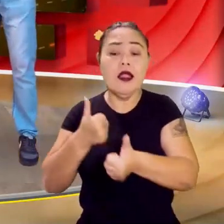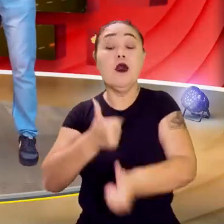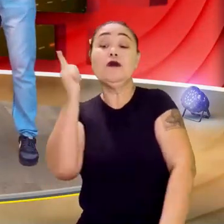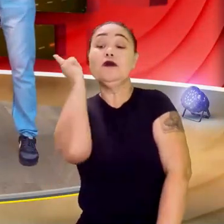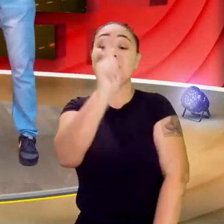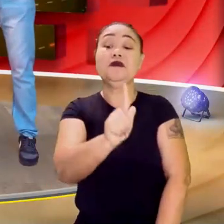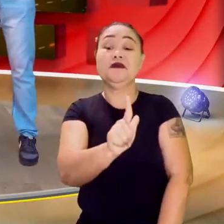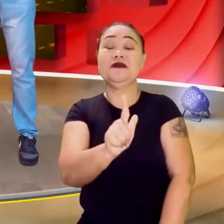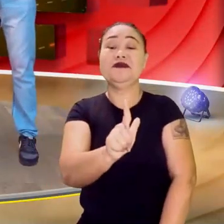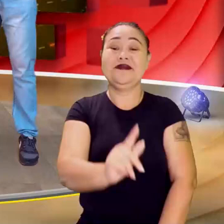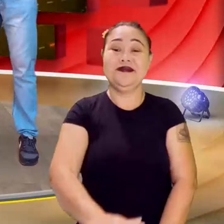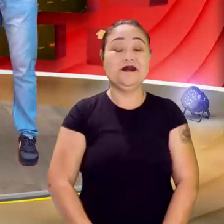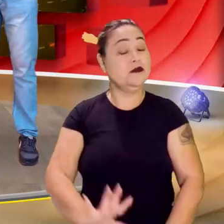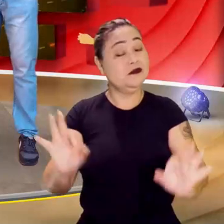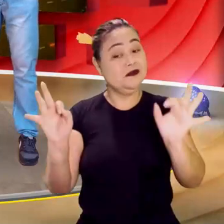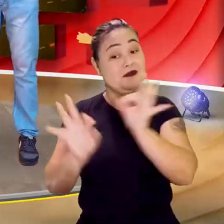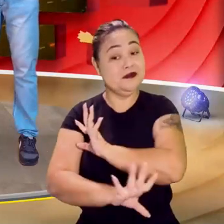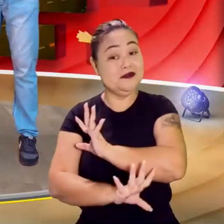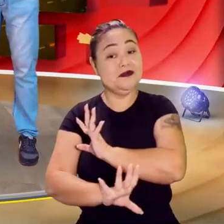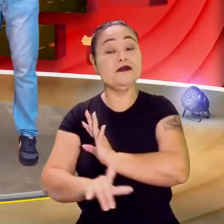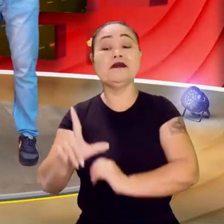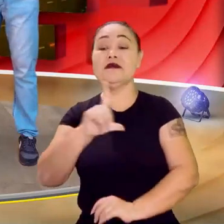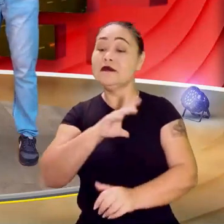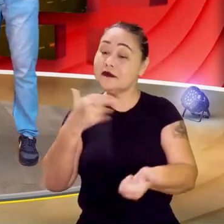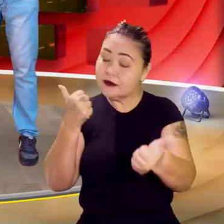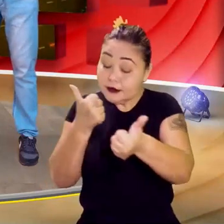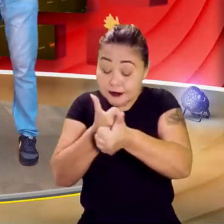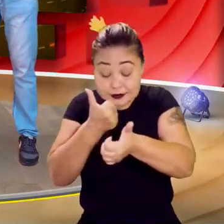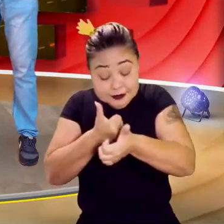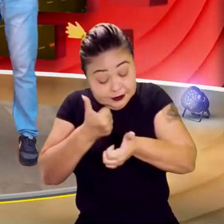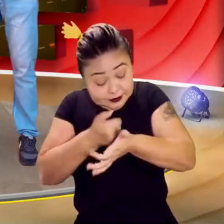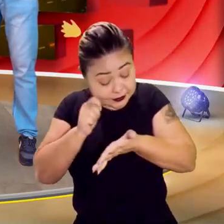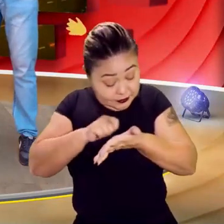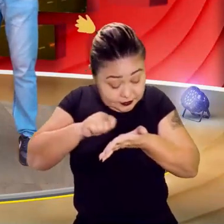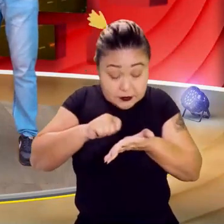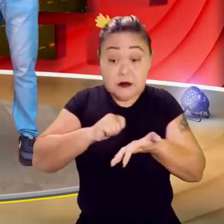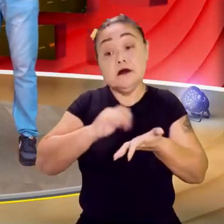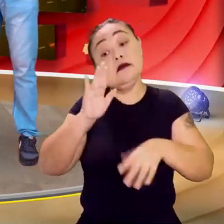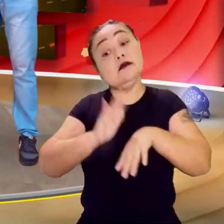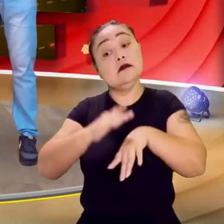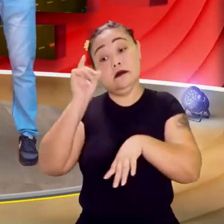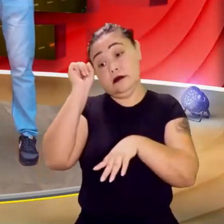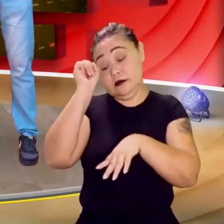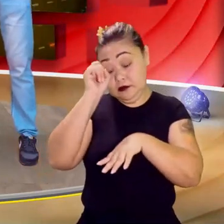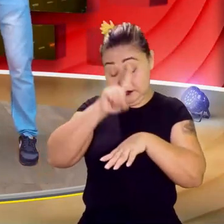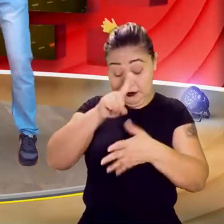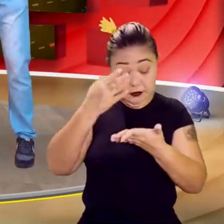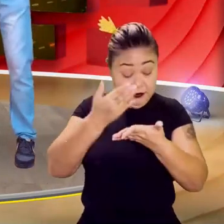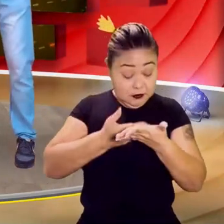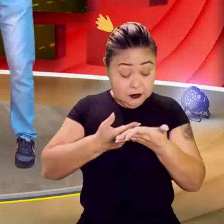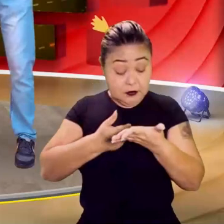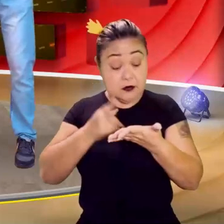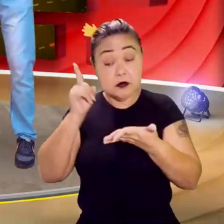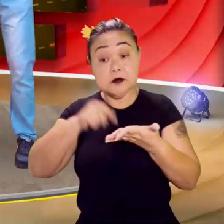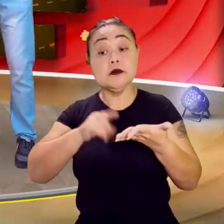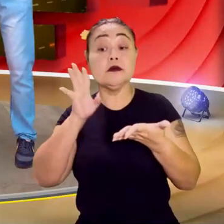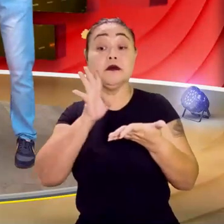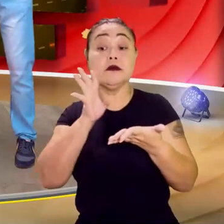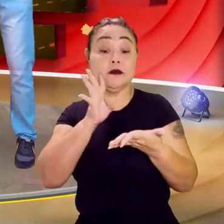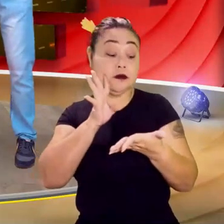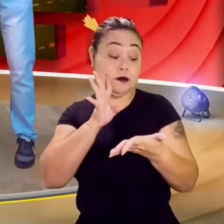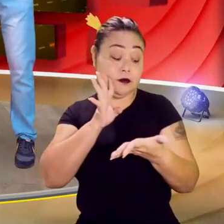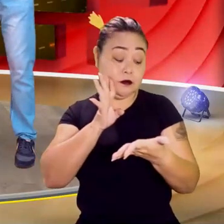tentou e conseguiu. Né? Pronto. Tem que tentar. Por mais que fique difícil, por mais que você... E aí um ponto